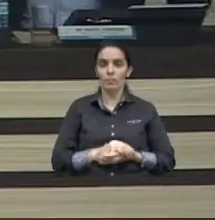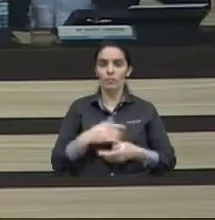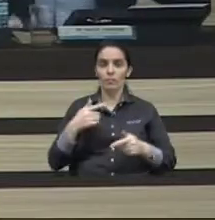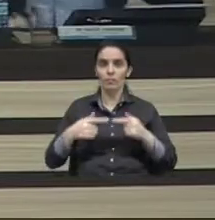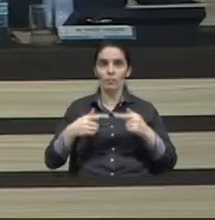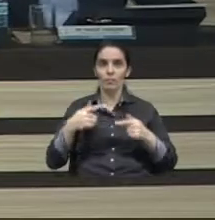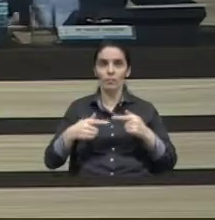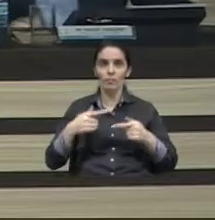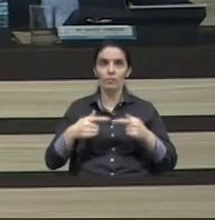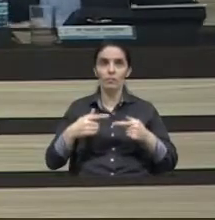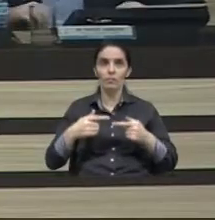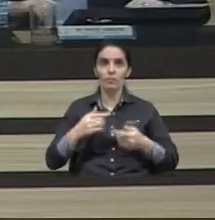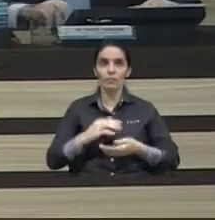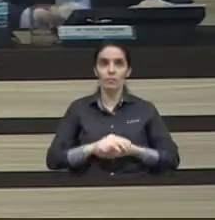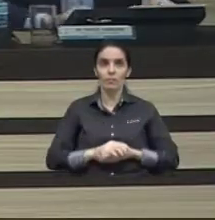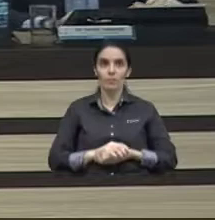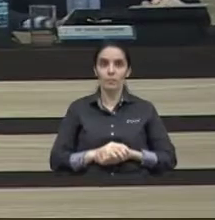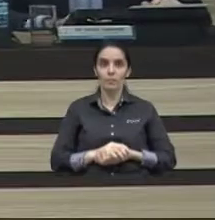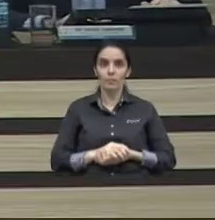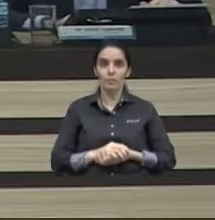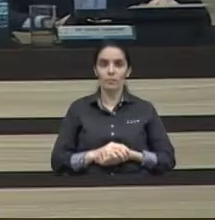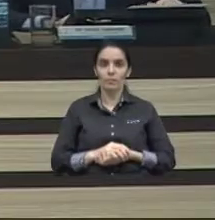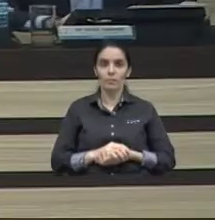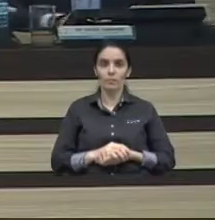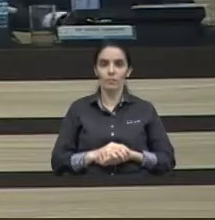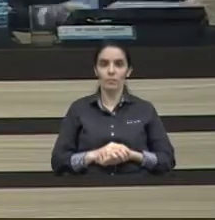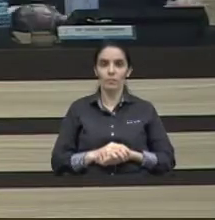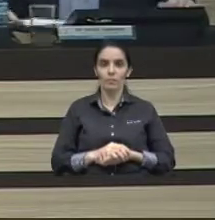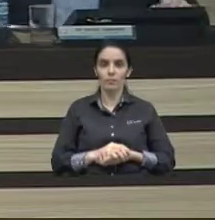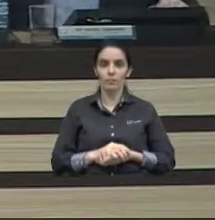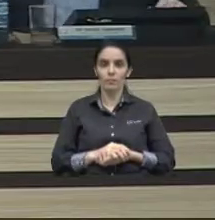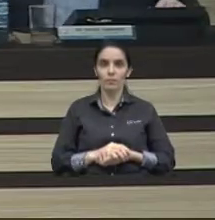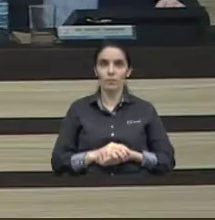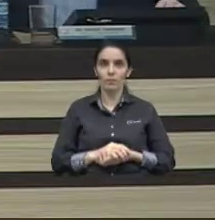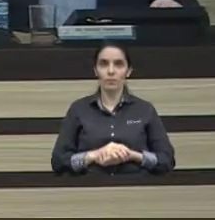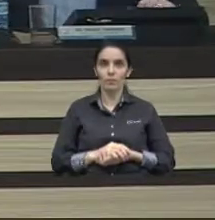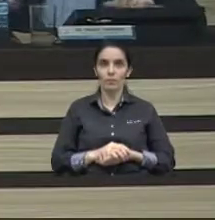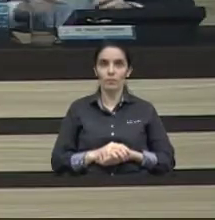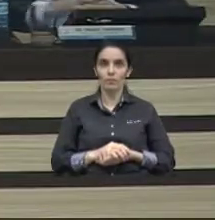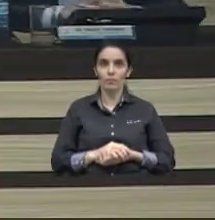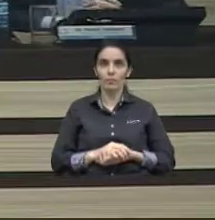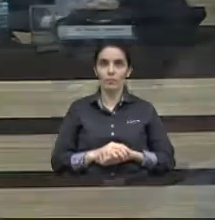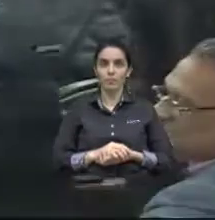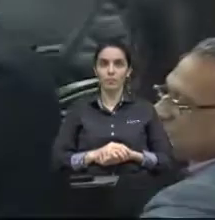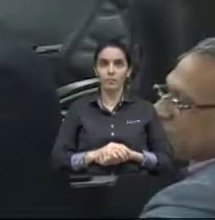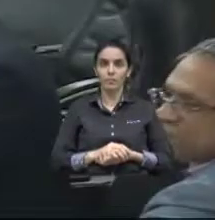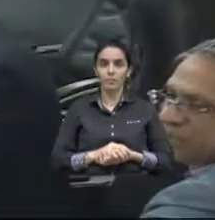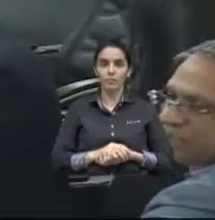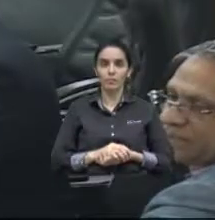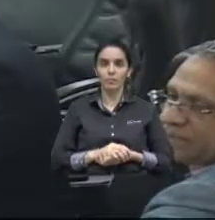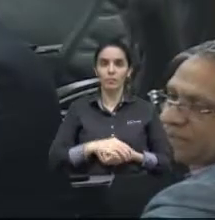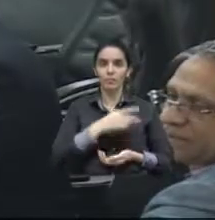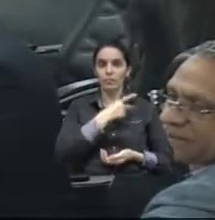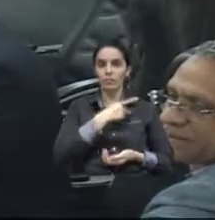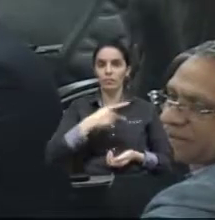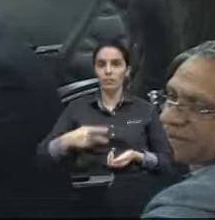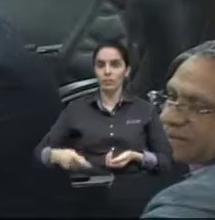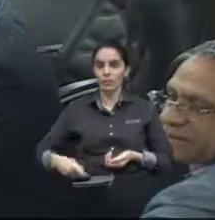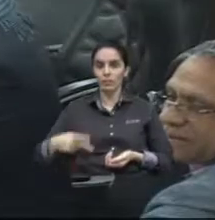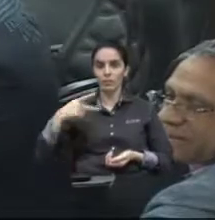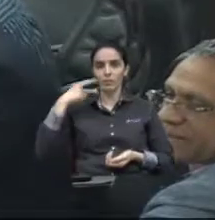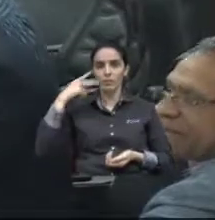Continue em discussão. Eu quero discutir. Seu vereadora doutora Mayra. Nobres colegas, vereador